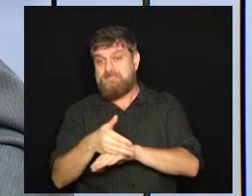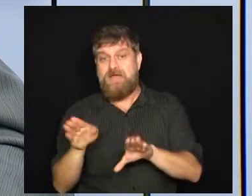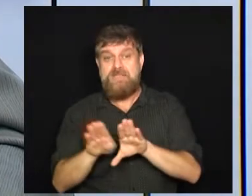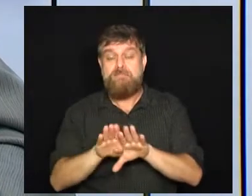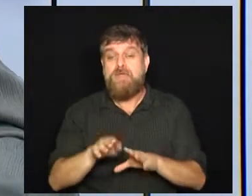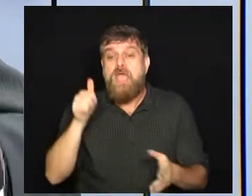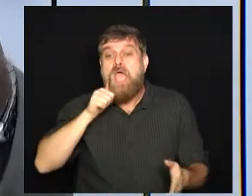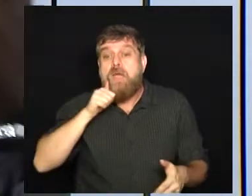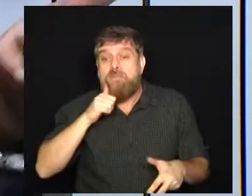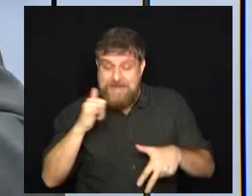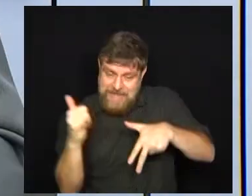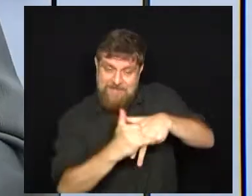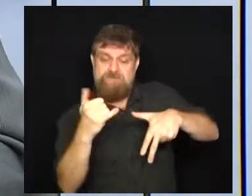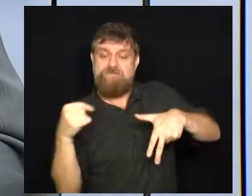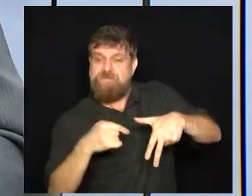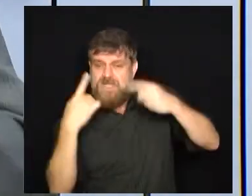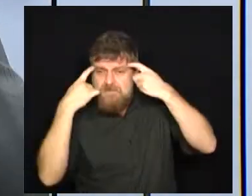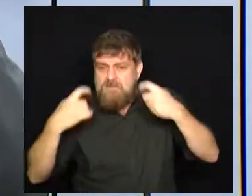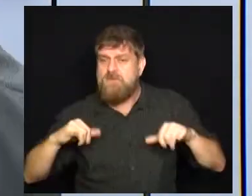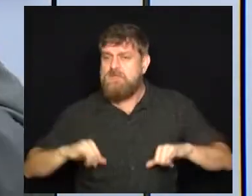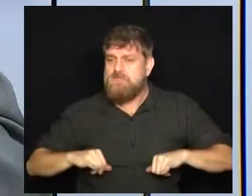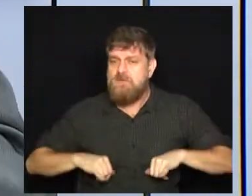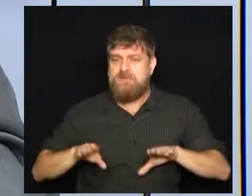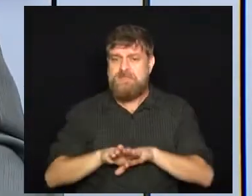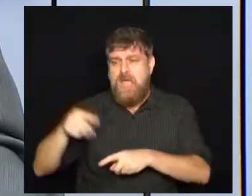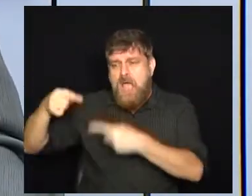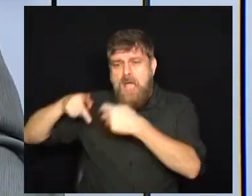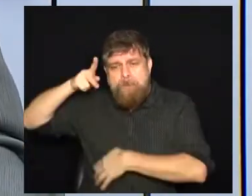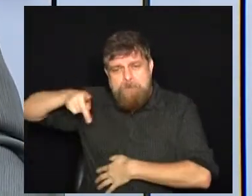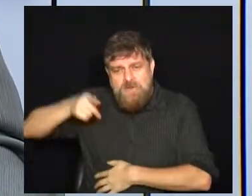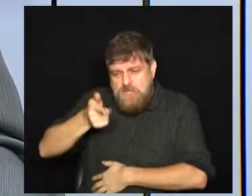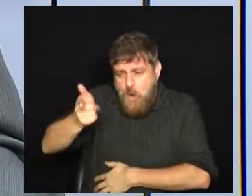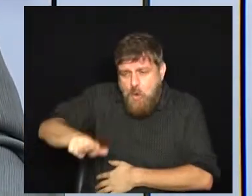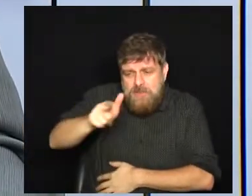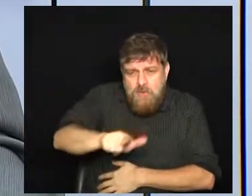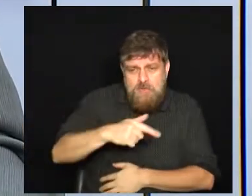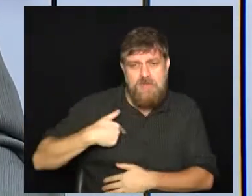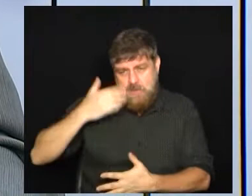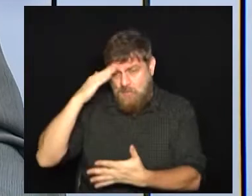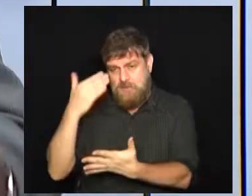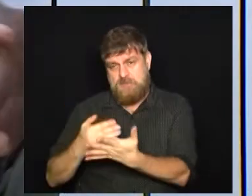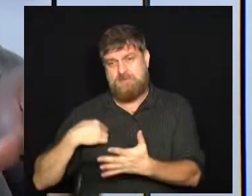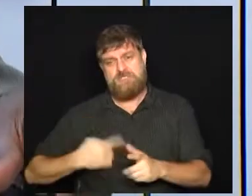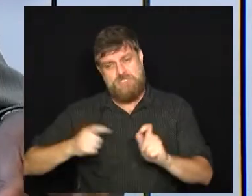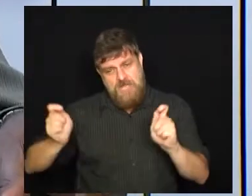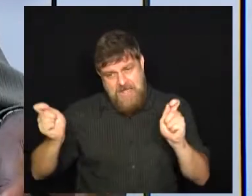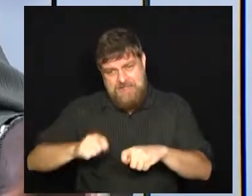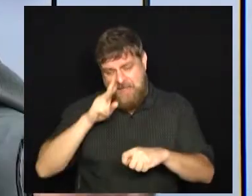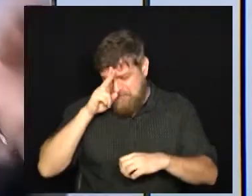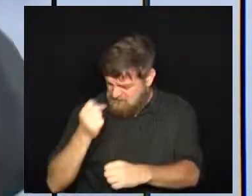vítimas de violência e outras políticas que eu acredito que a gente possa